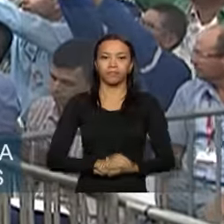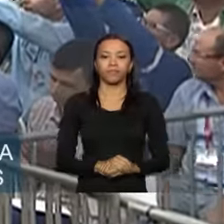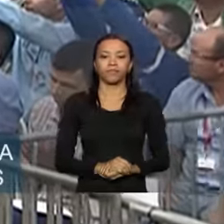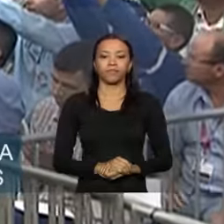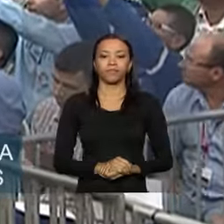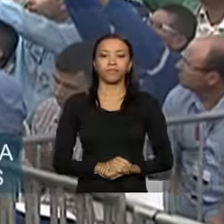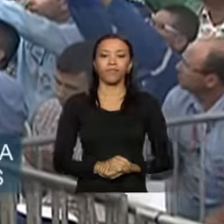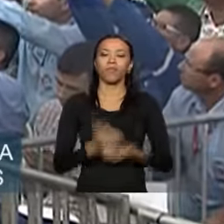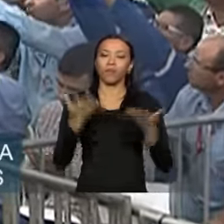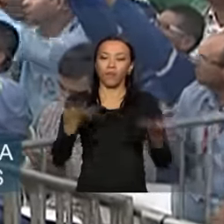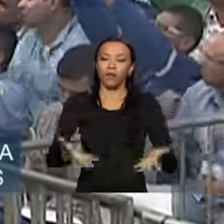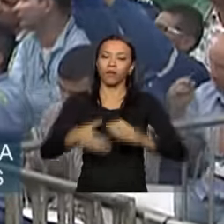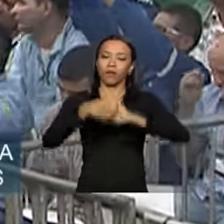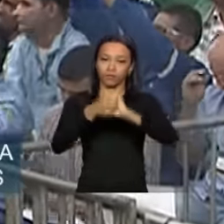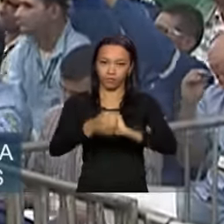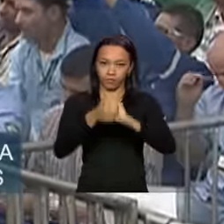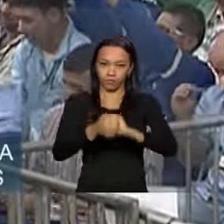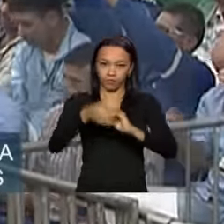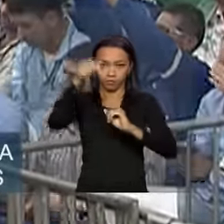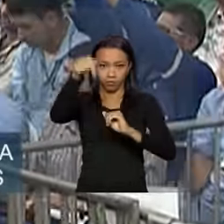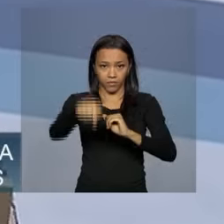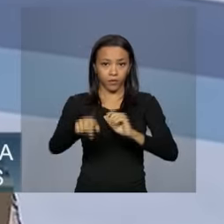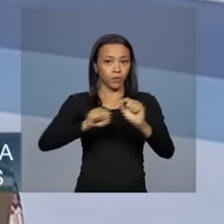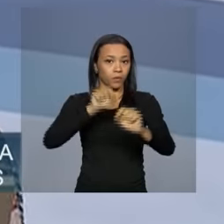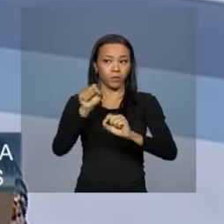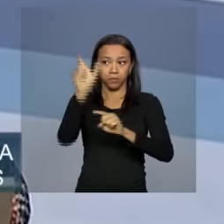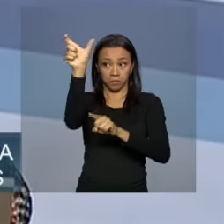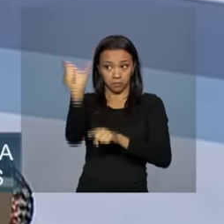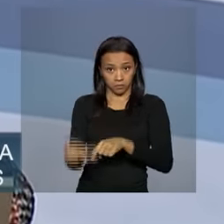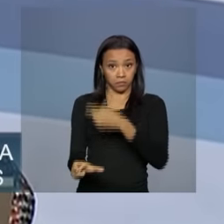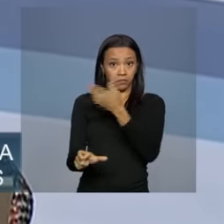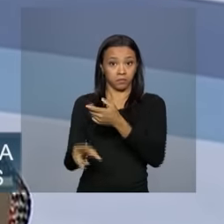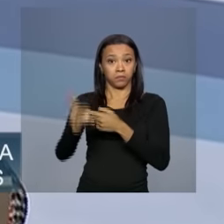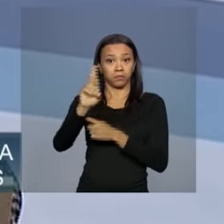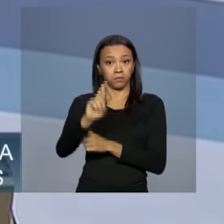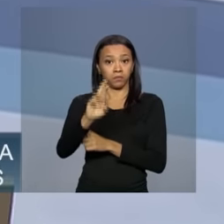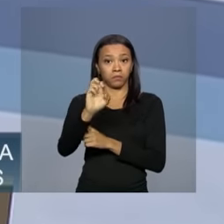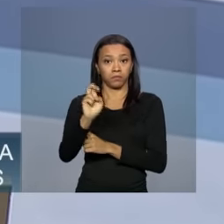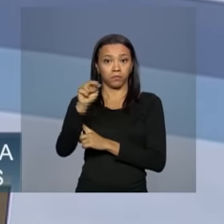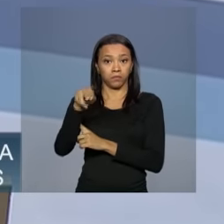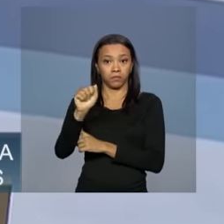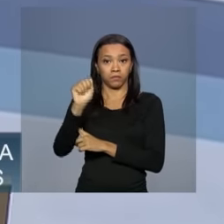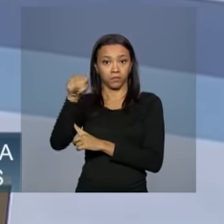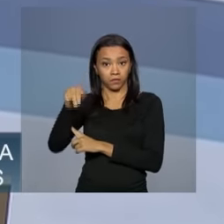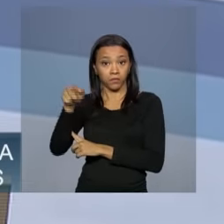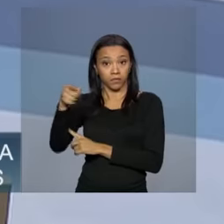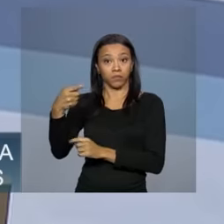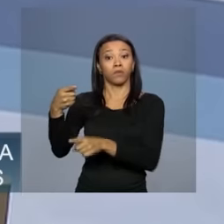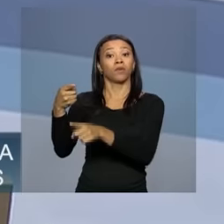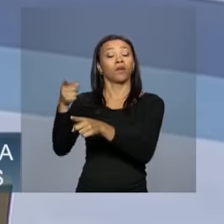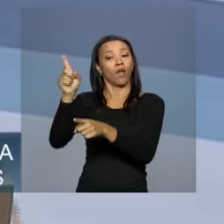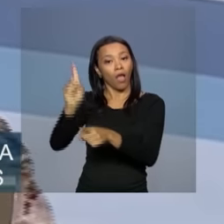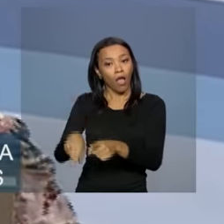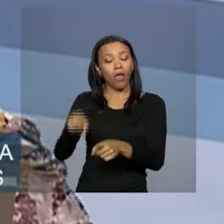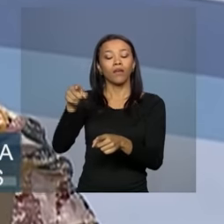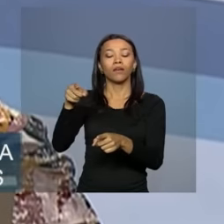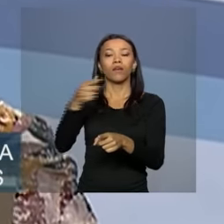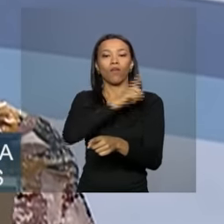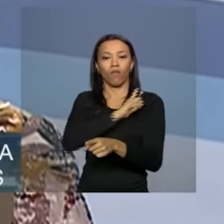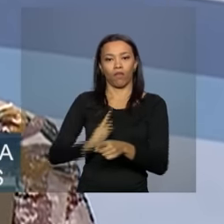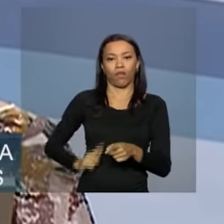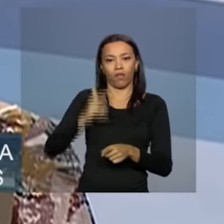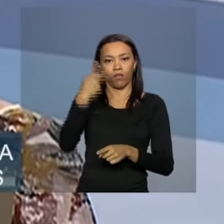Queria cumprimentar aqui o Renan Filho, governador do nosso querido estado